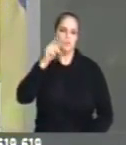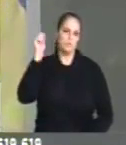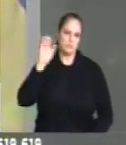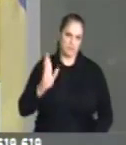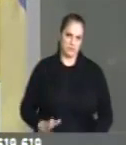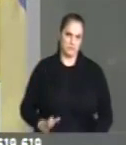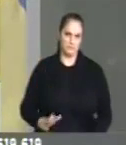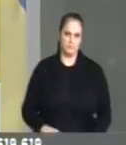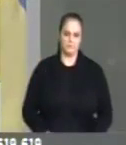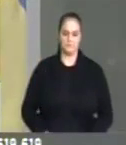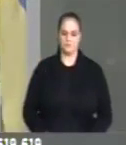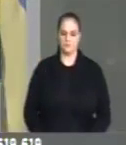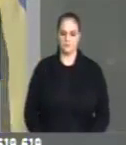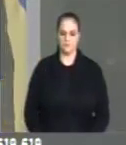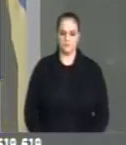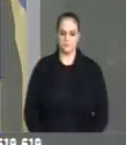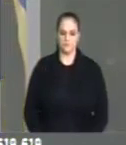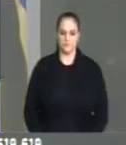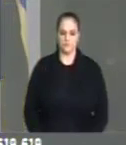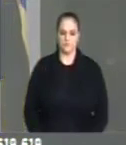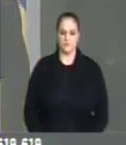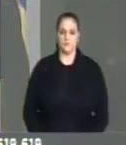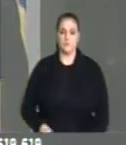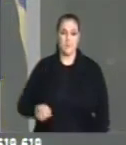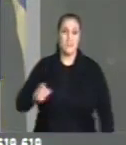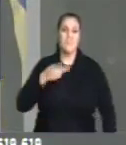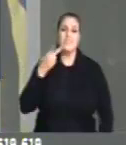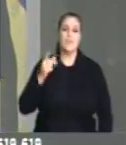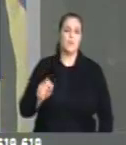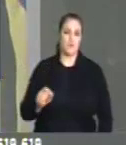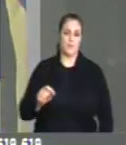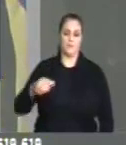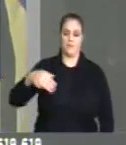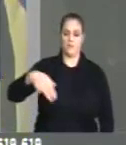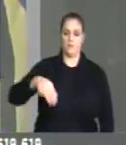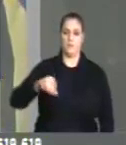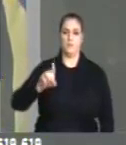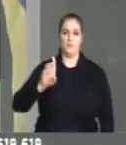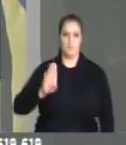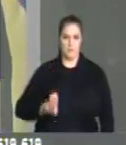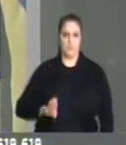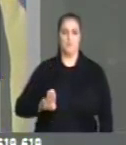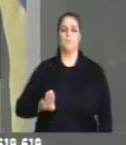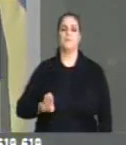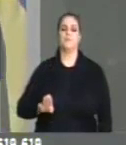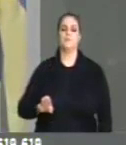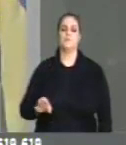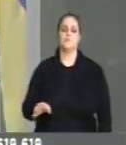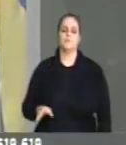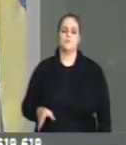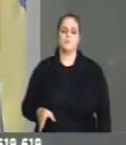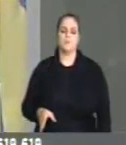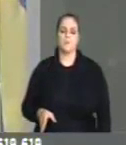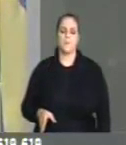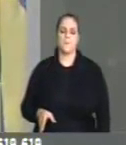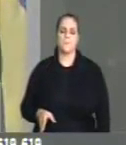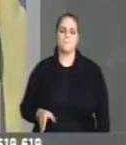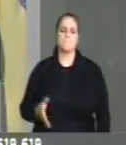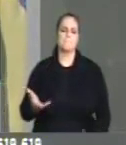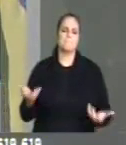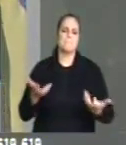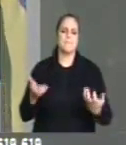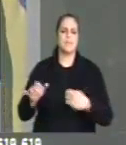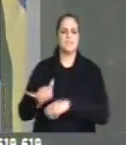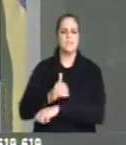nacional. Afirmava, doutor Ulisses, o MDB ingressa na via indireta para